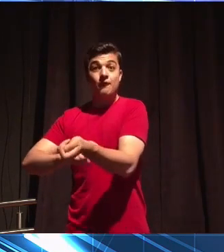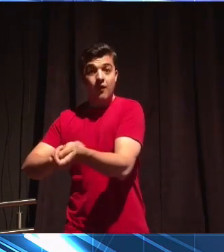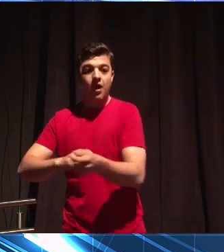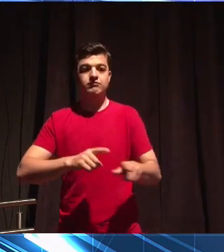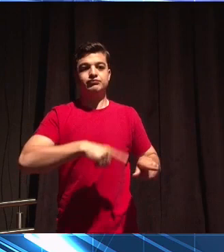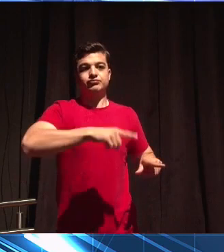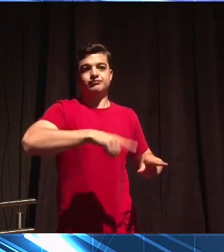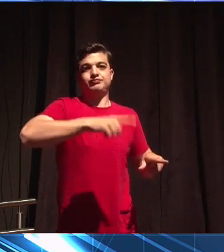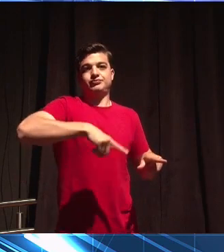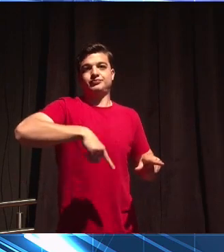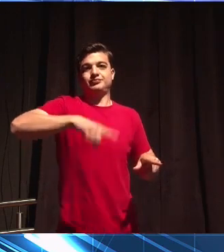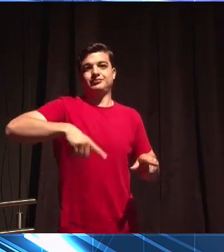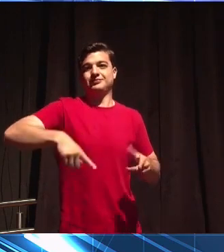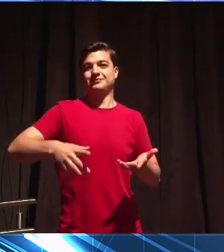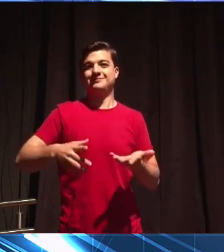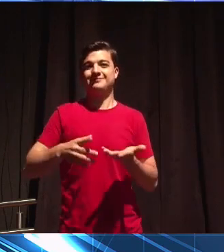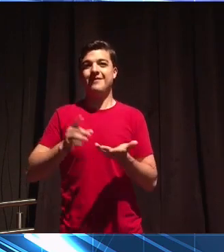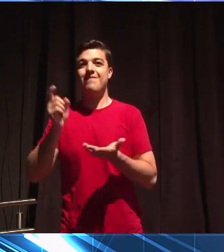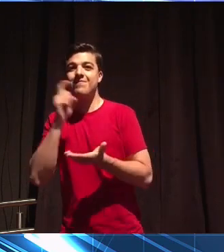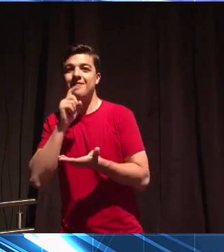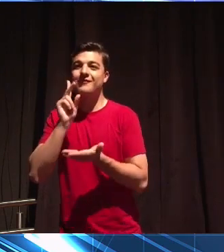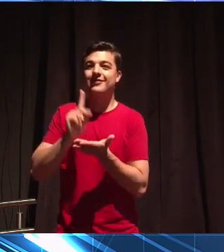dessa? Vieses.